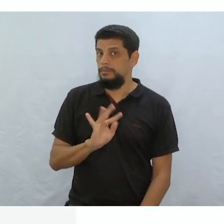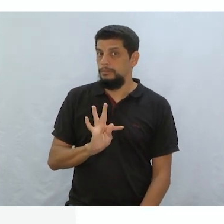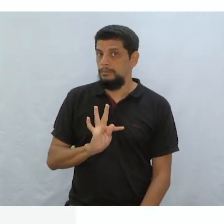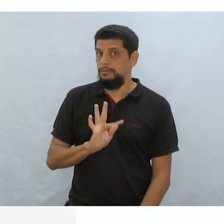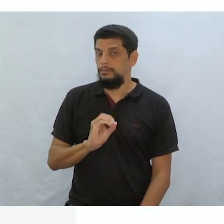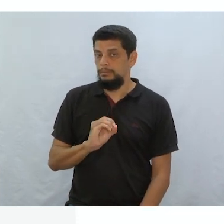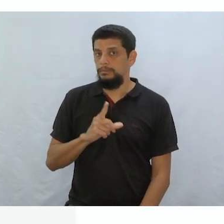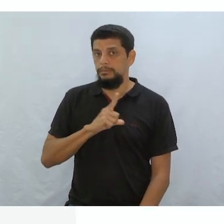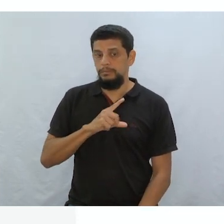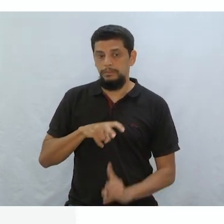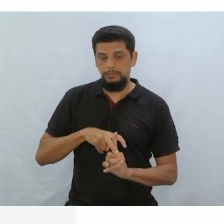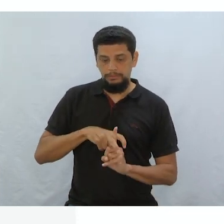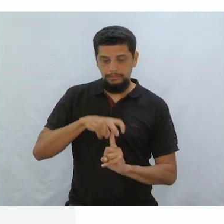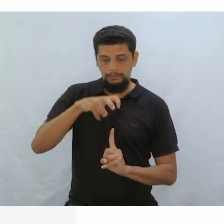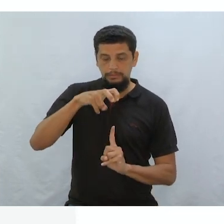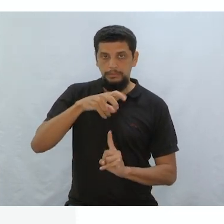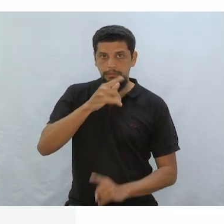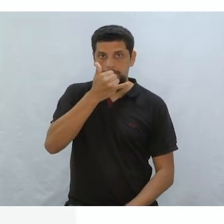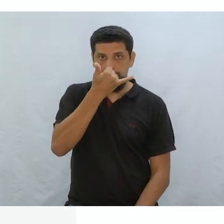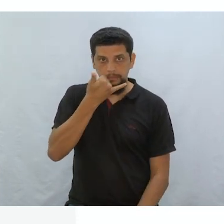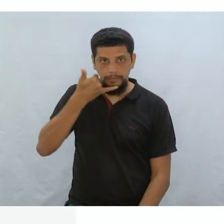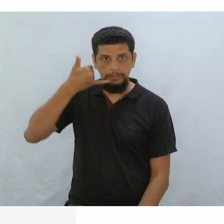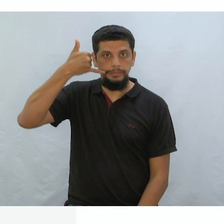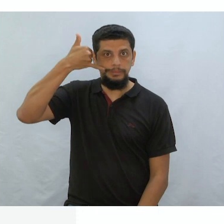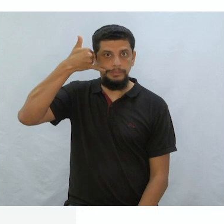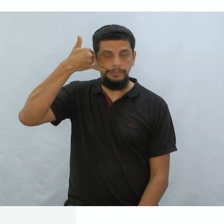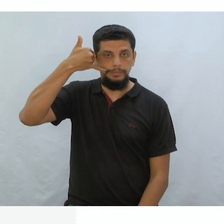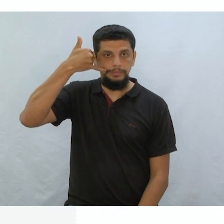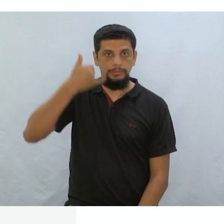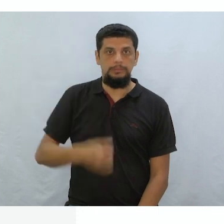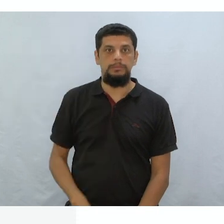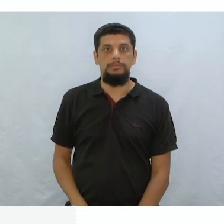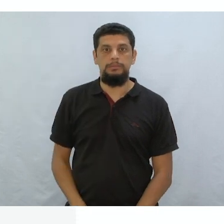Olhem lá. Temos uma garrafa de suco, né? De 1 litro.